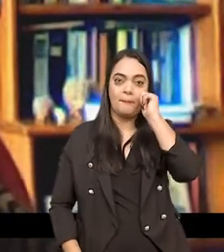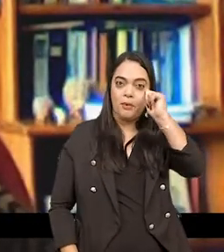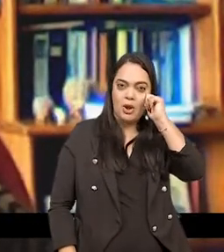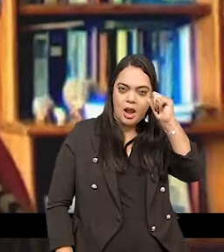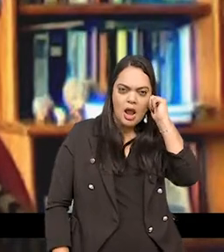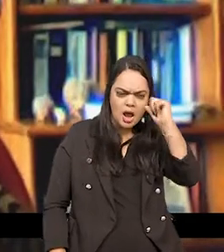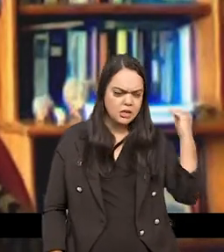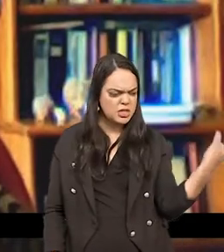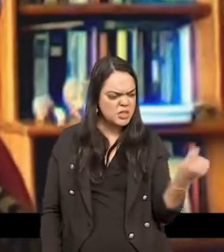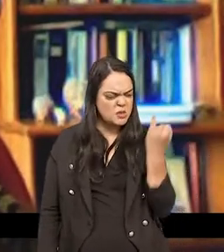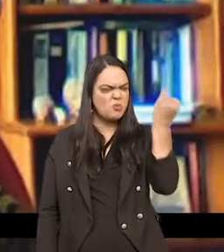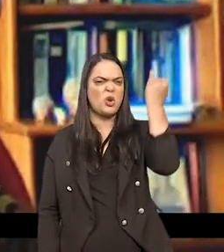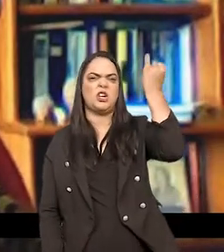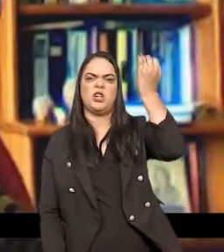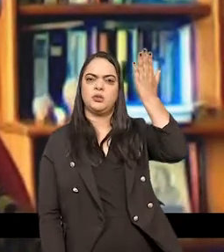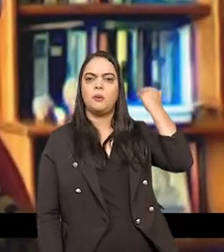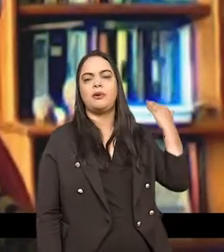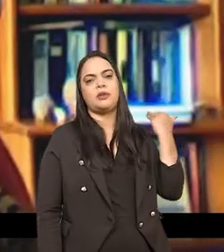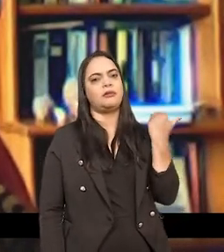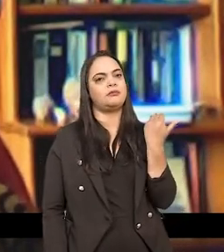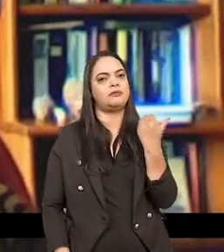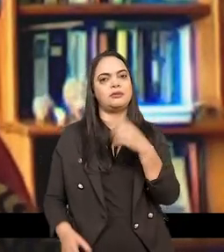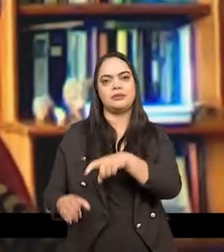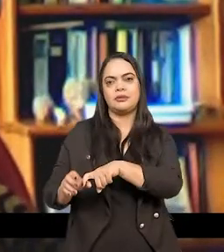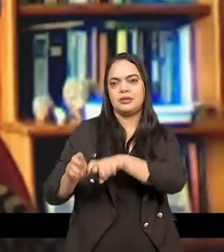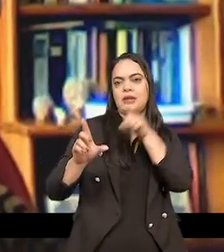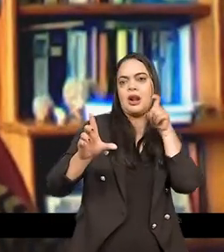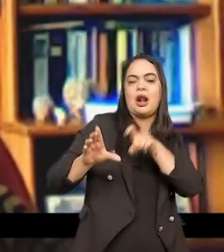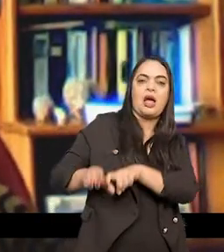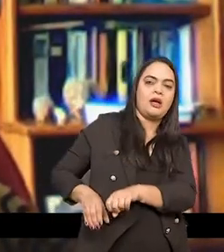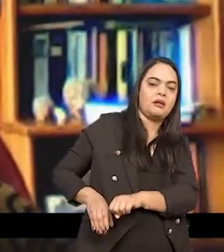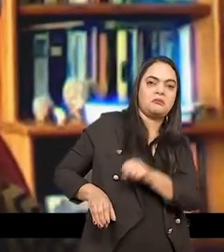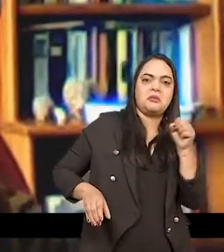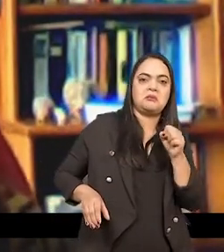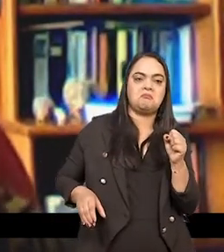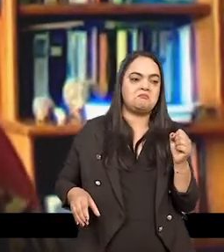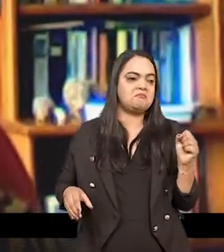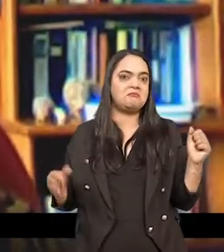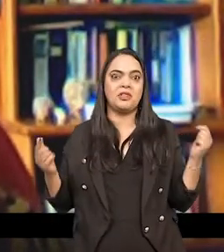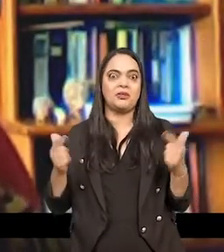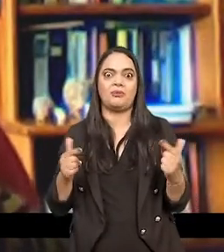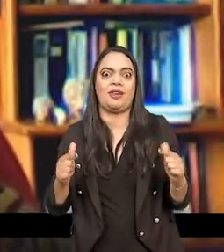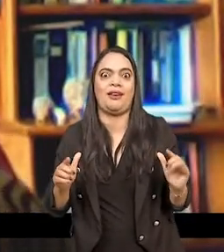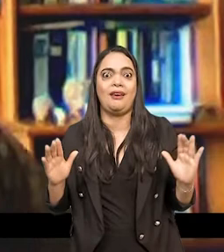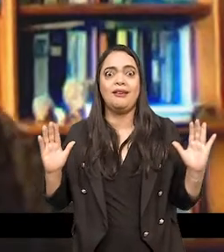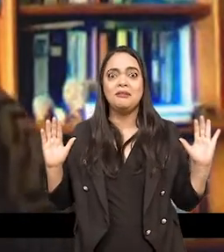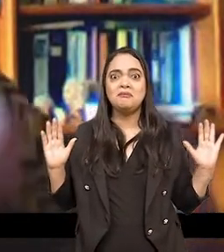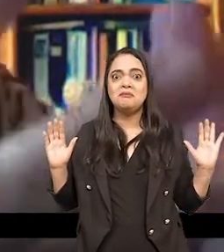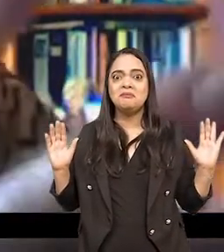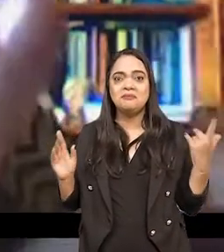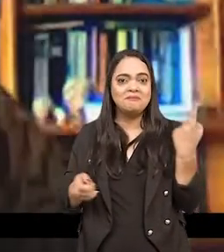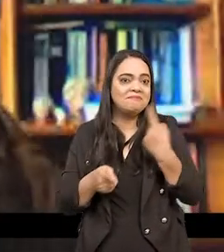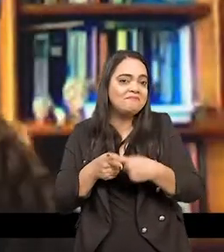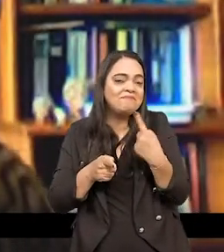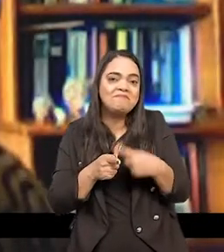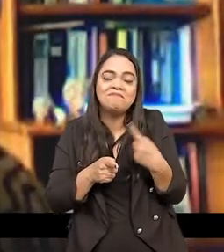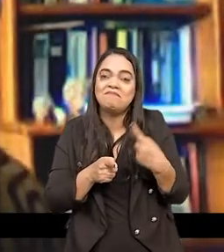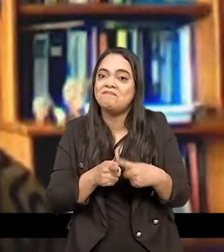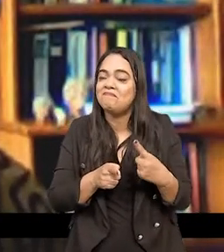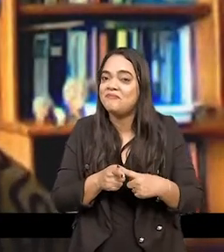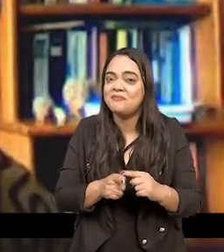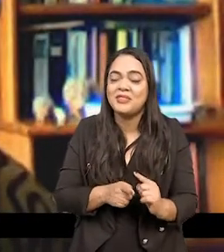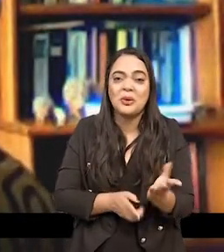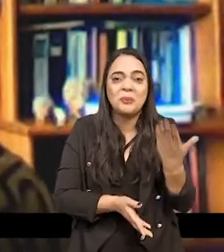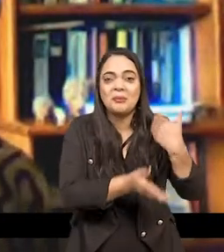icônicas femininas para a independência. Nós não vamos achar. Por quê? Esse não era o lugar